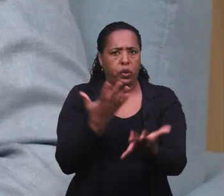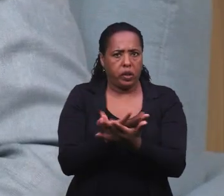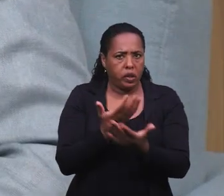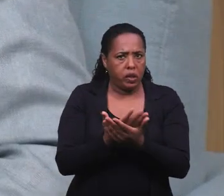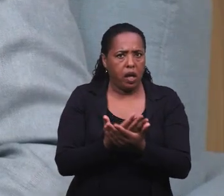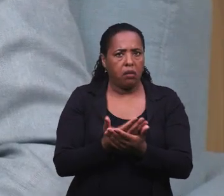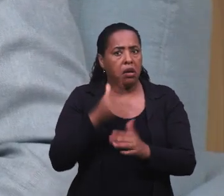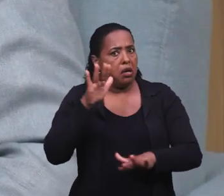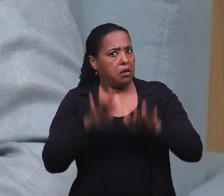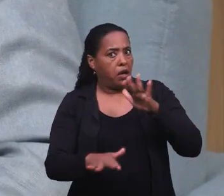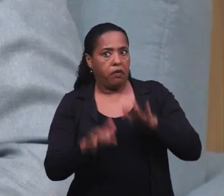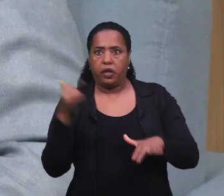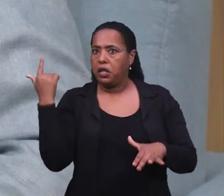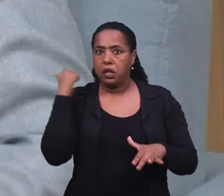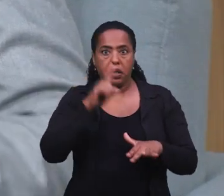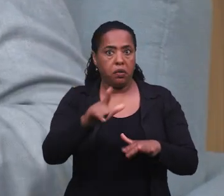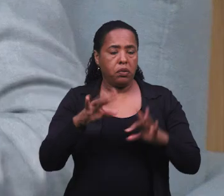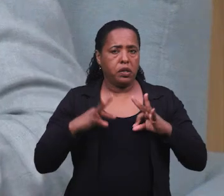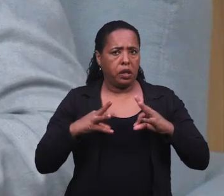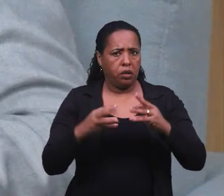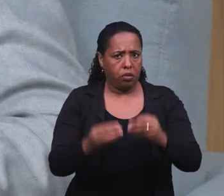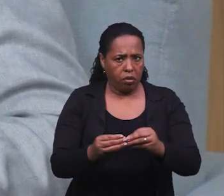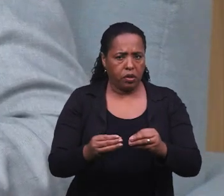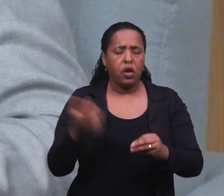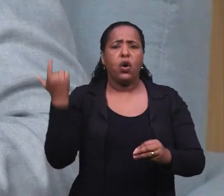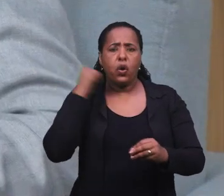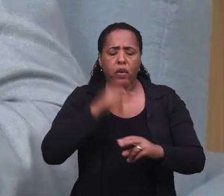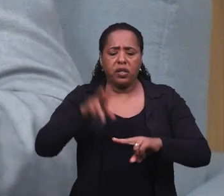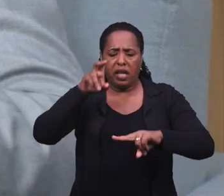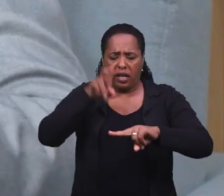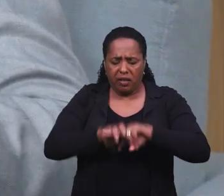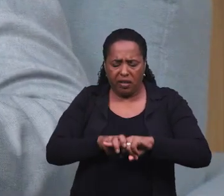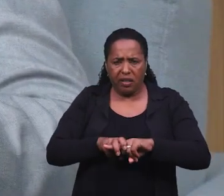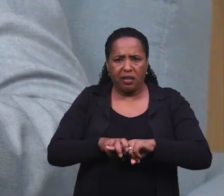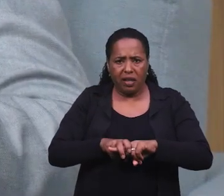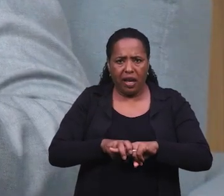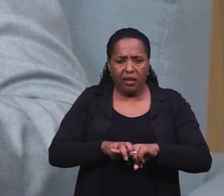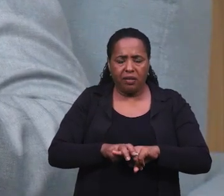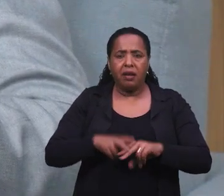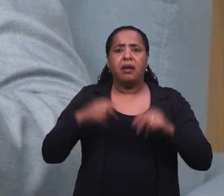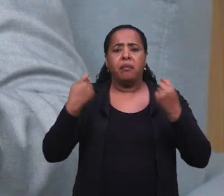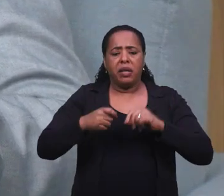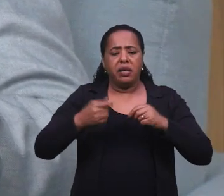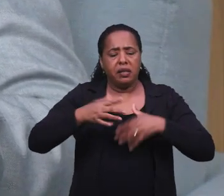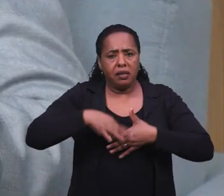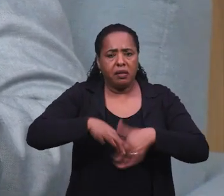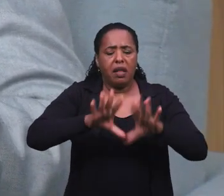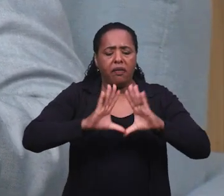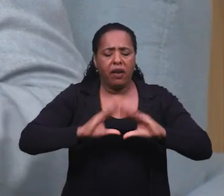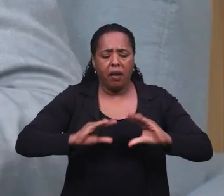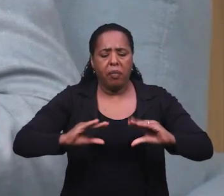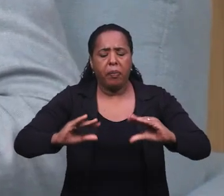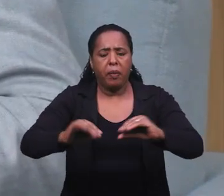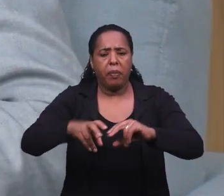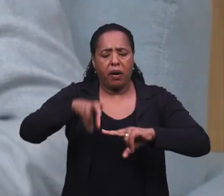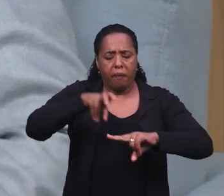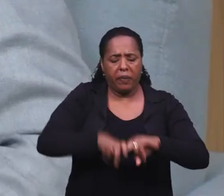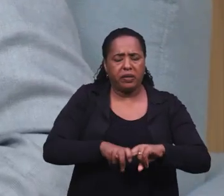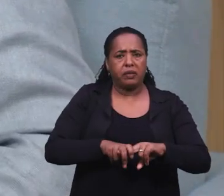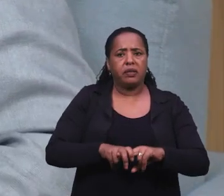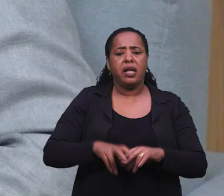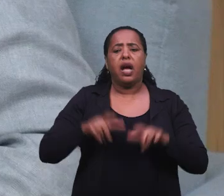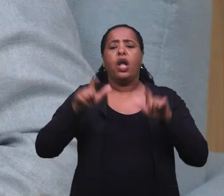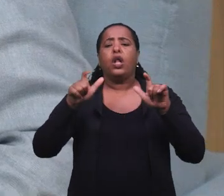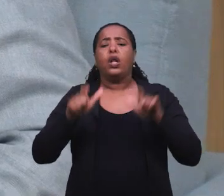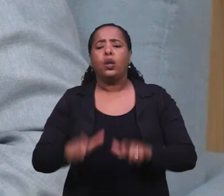sua participação em responder a terceira pergunta, e chegamos ao final deste quadro esclarecendo. E agora, no